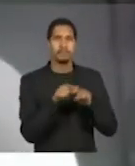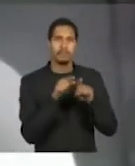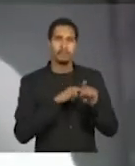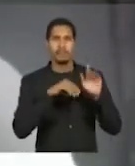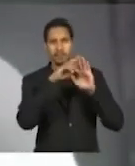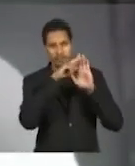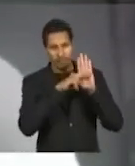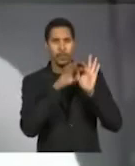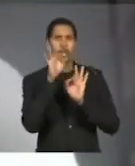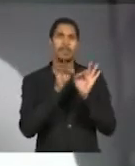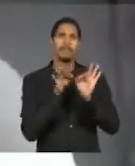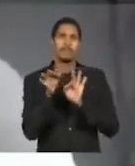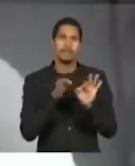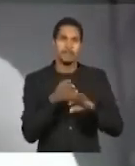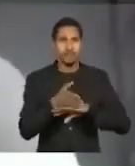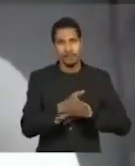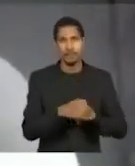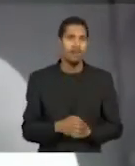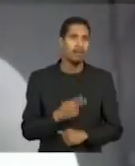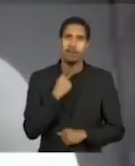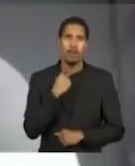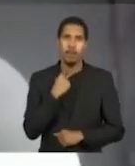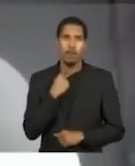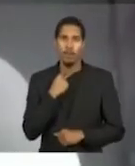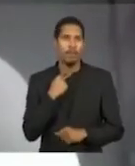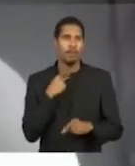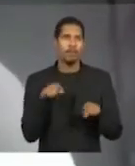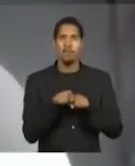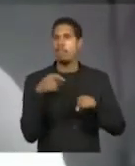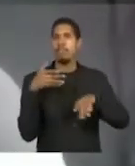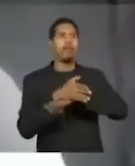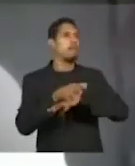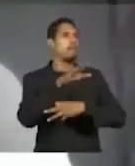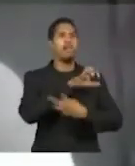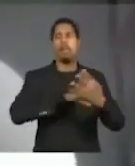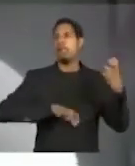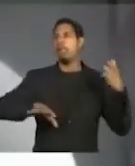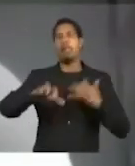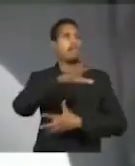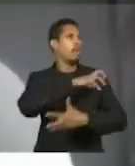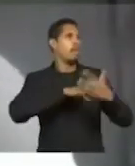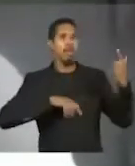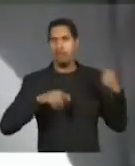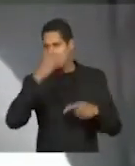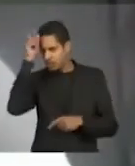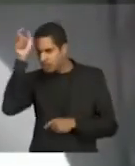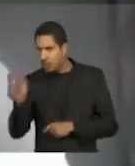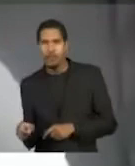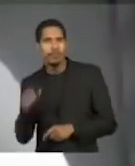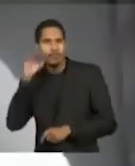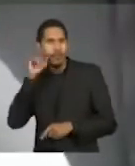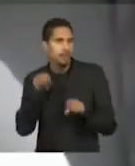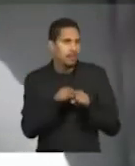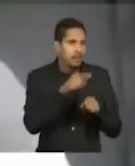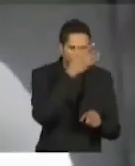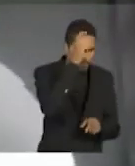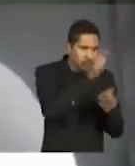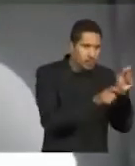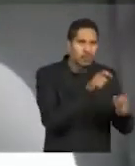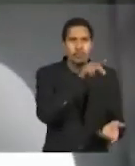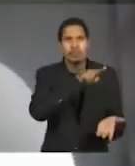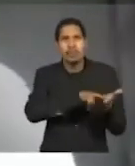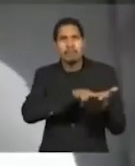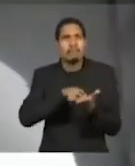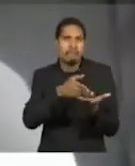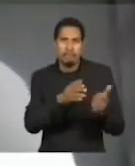maneira organizada. Não pode infernizar a vida dos funcionários nem dos pacientes. E o que aconteceu